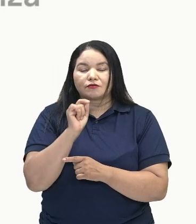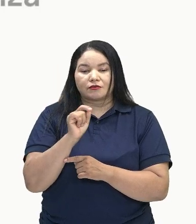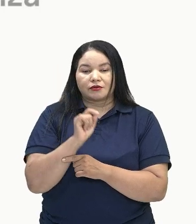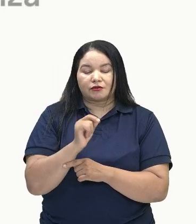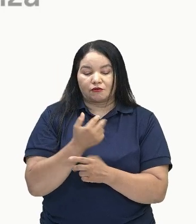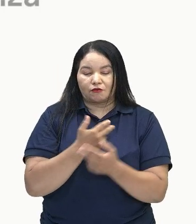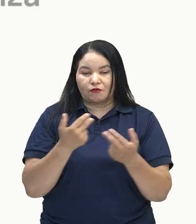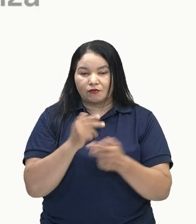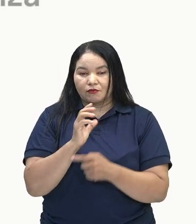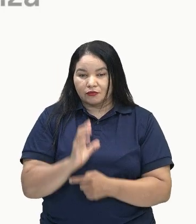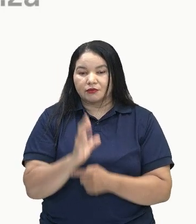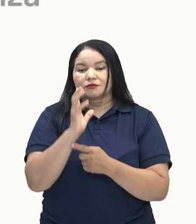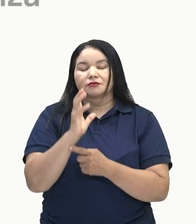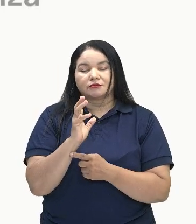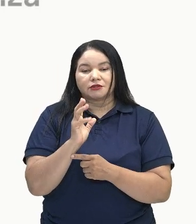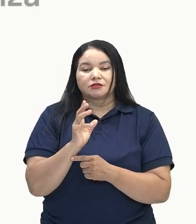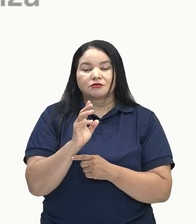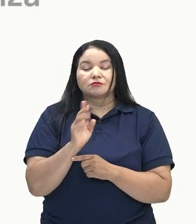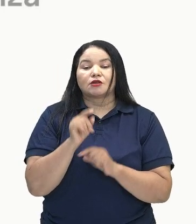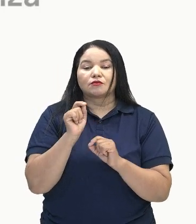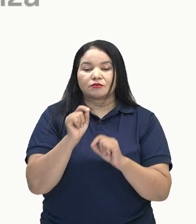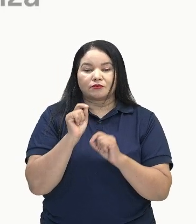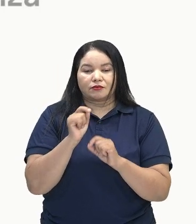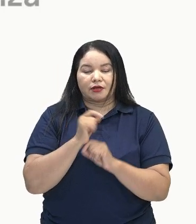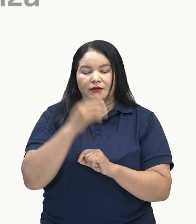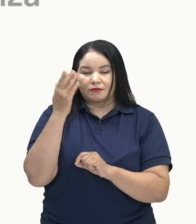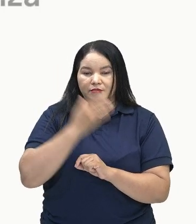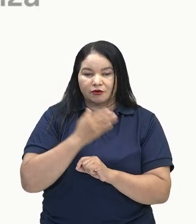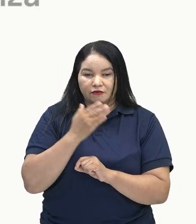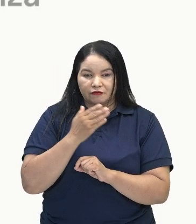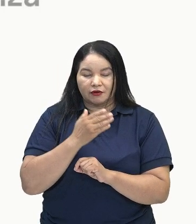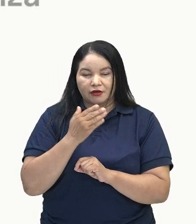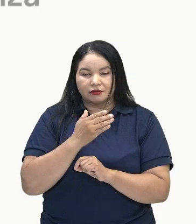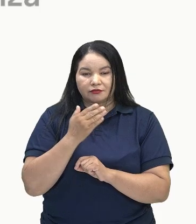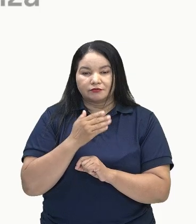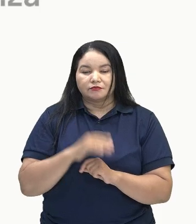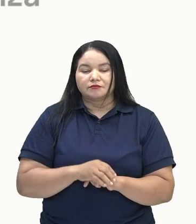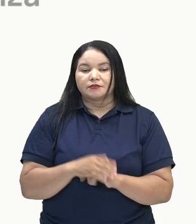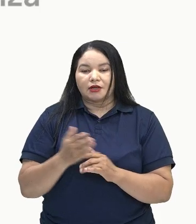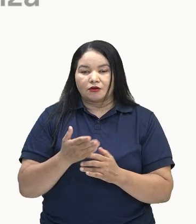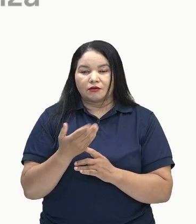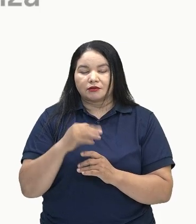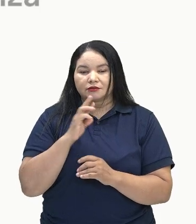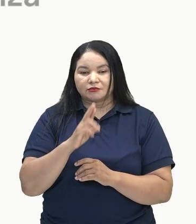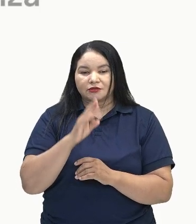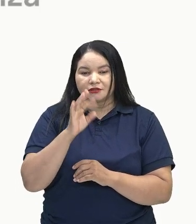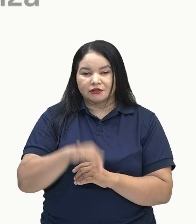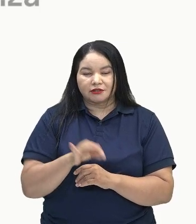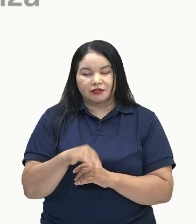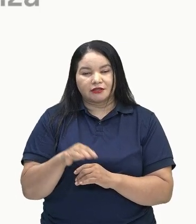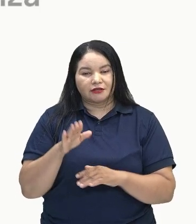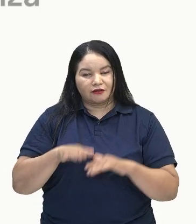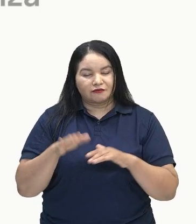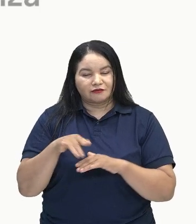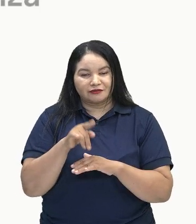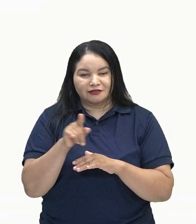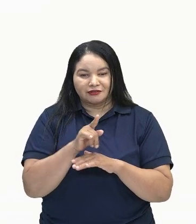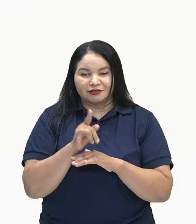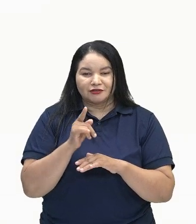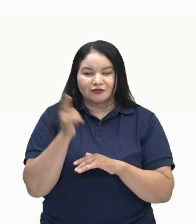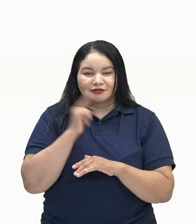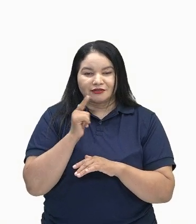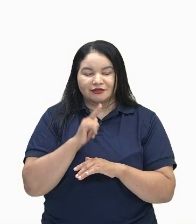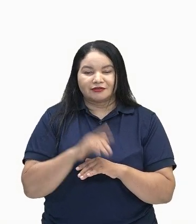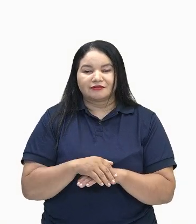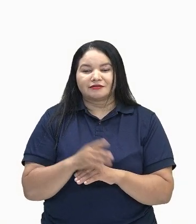coisa para provar o argumento. Então, vamos ver qual é a resposta certa? Acho que você já identificou. A resposta